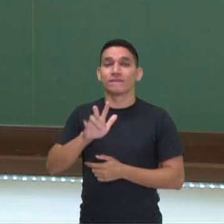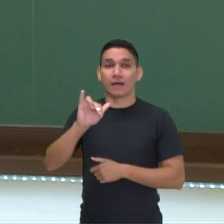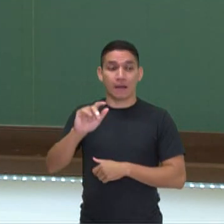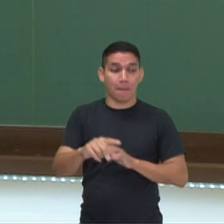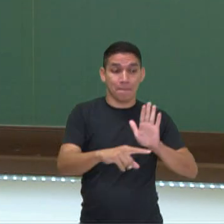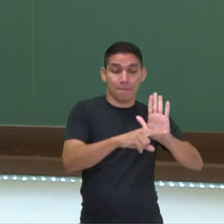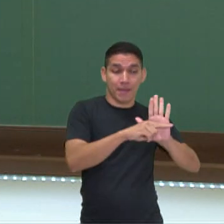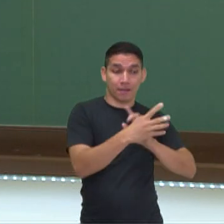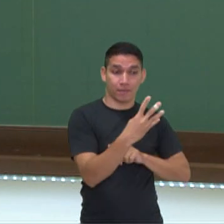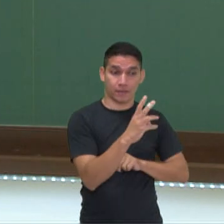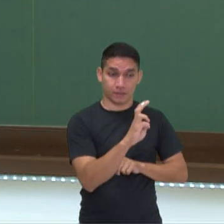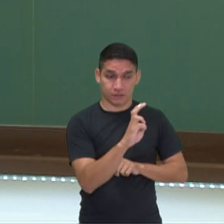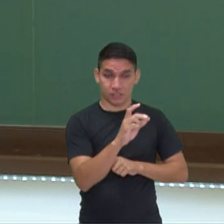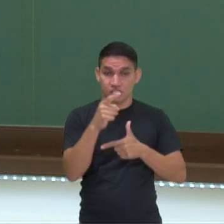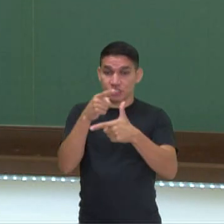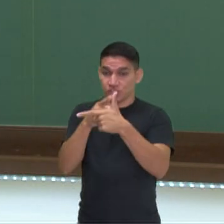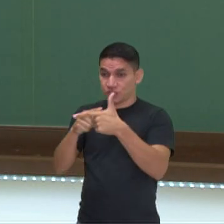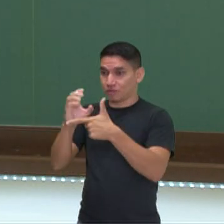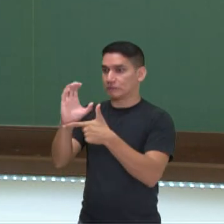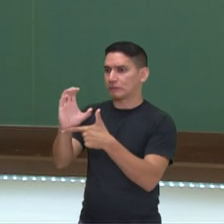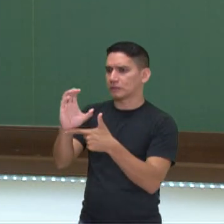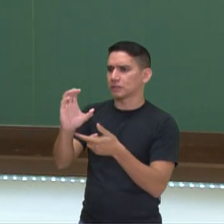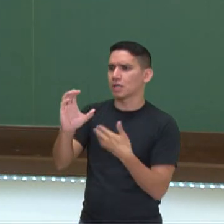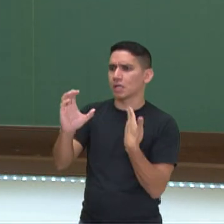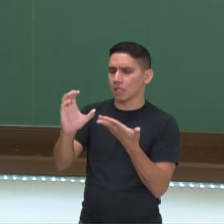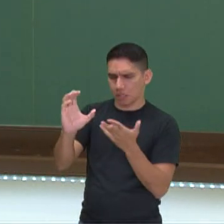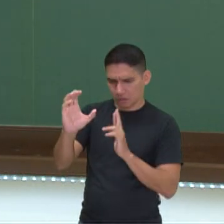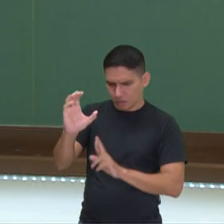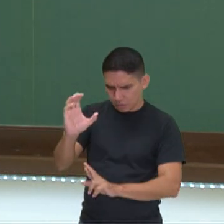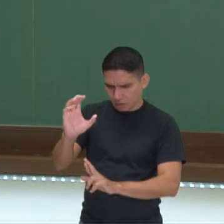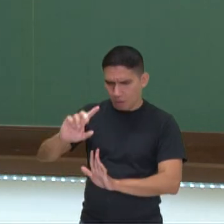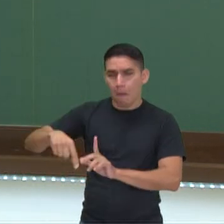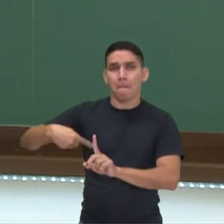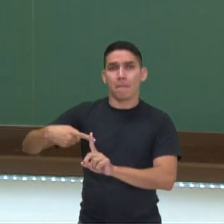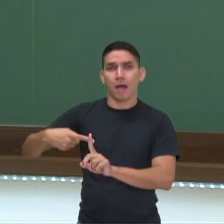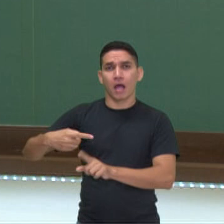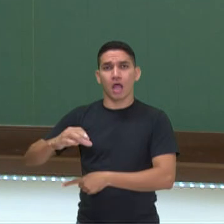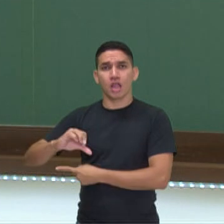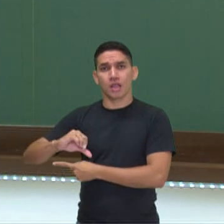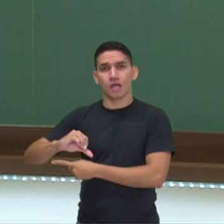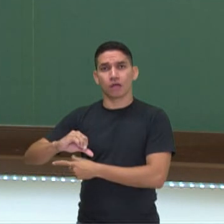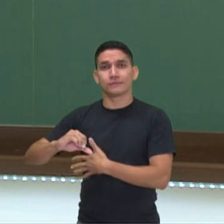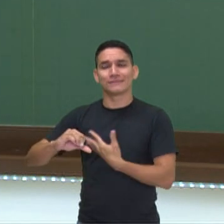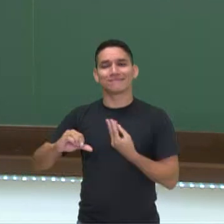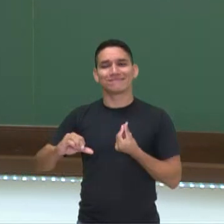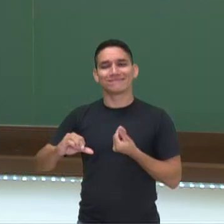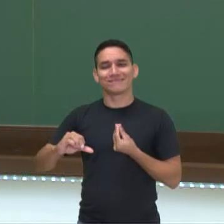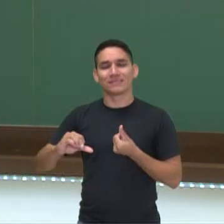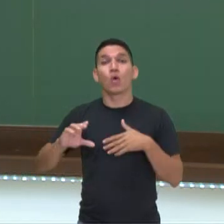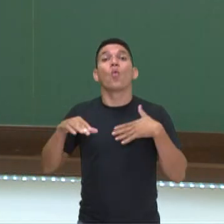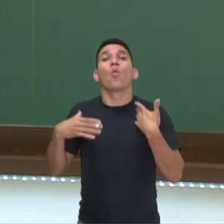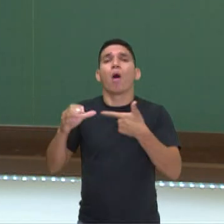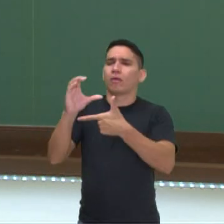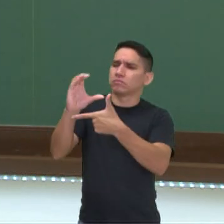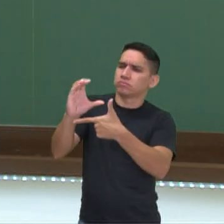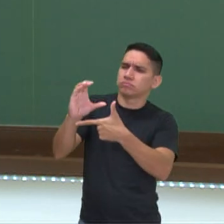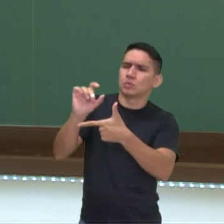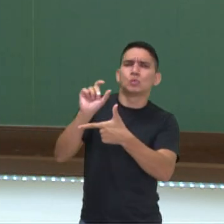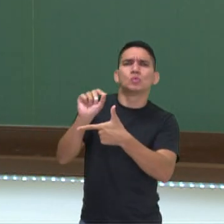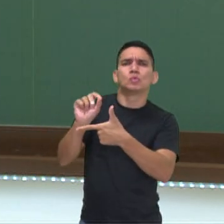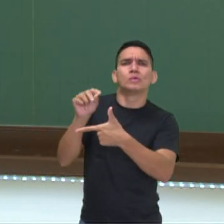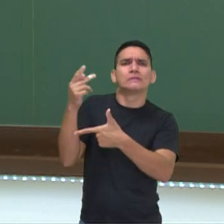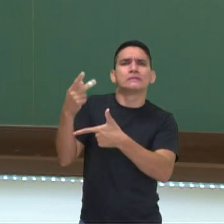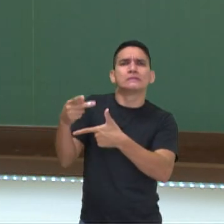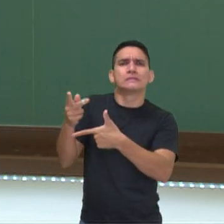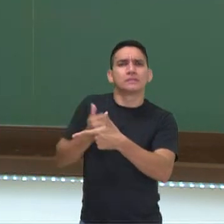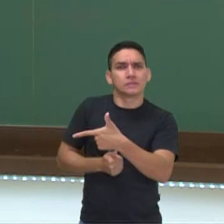menos 45 / ce que vai dar mais nove ou seja eu quero descobrir agora né qual